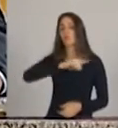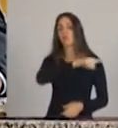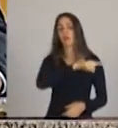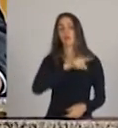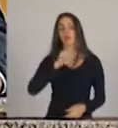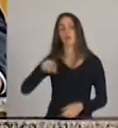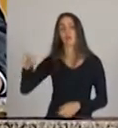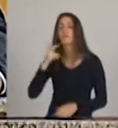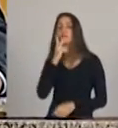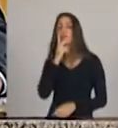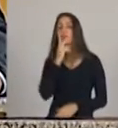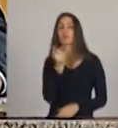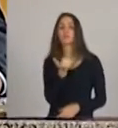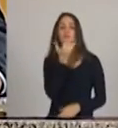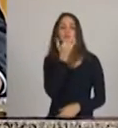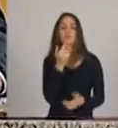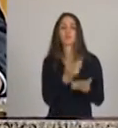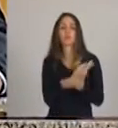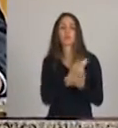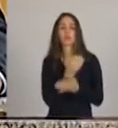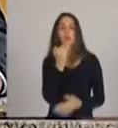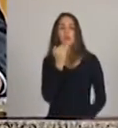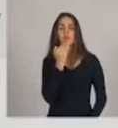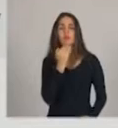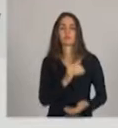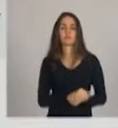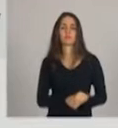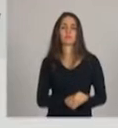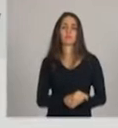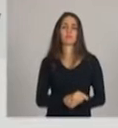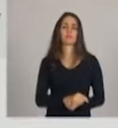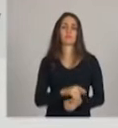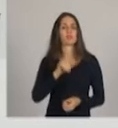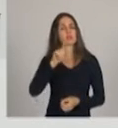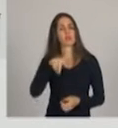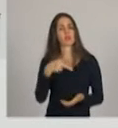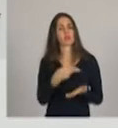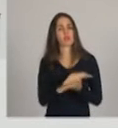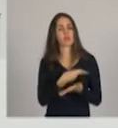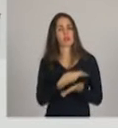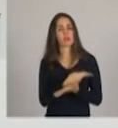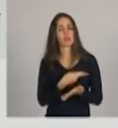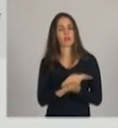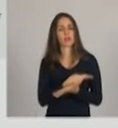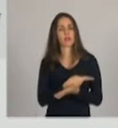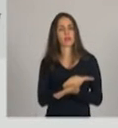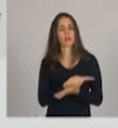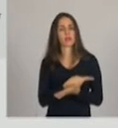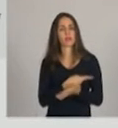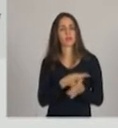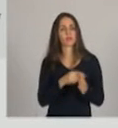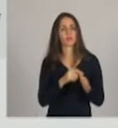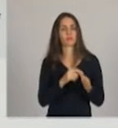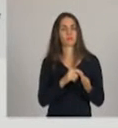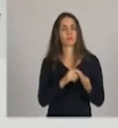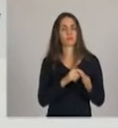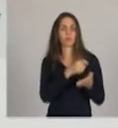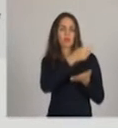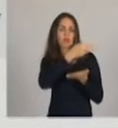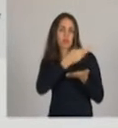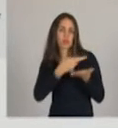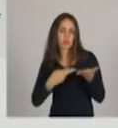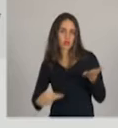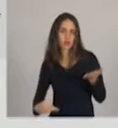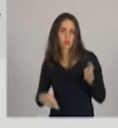Houve um errozinho aí. Deputado Dari, o erro é aí na transcrição para o seu relatório, o